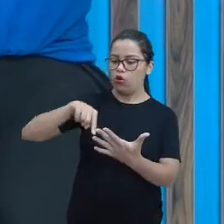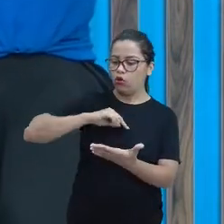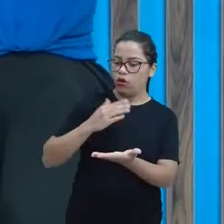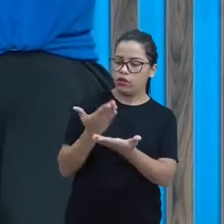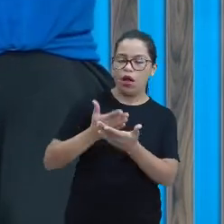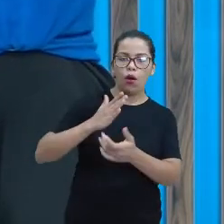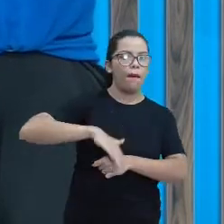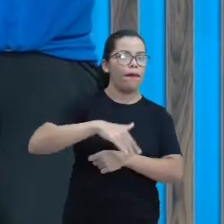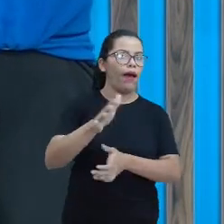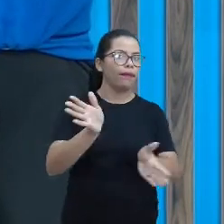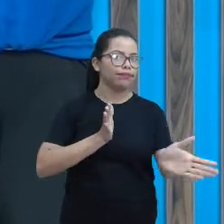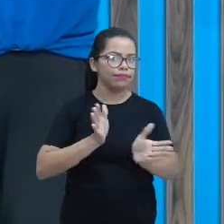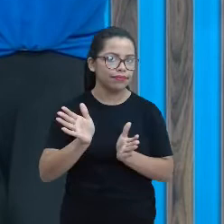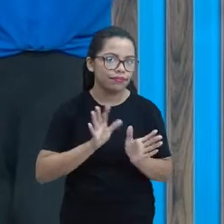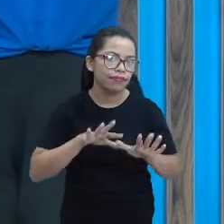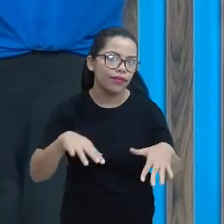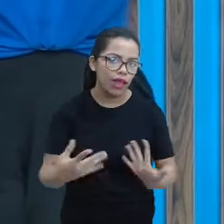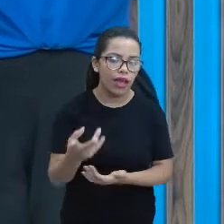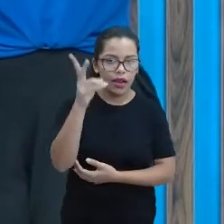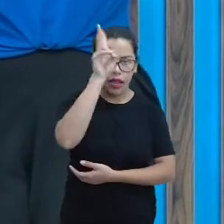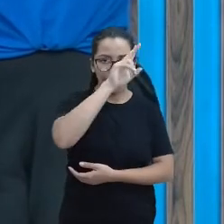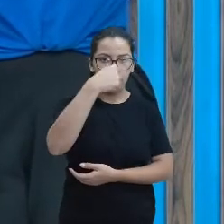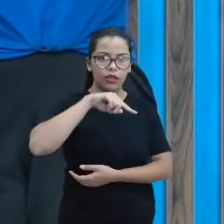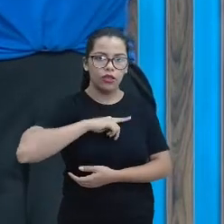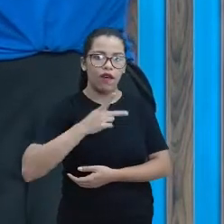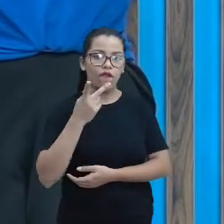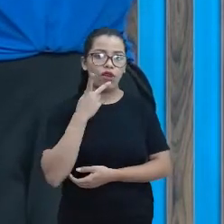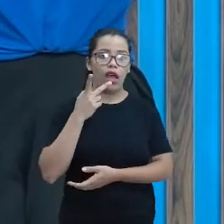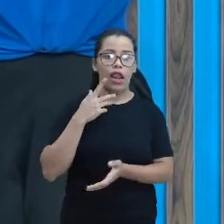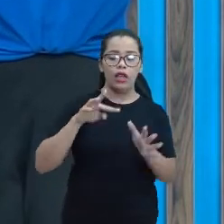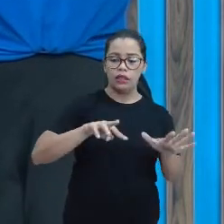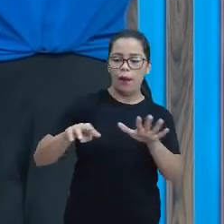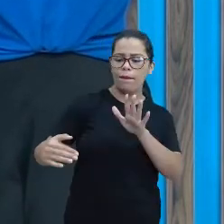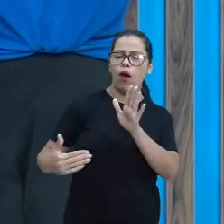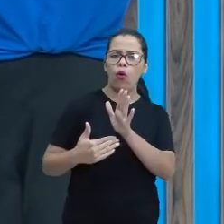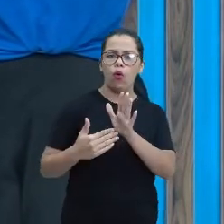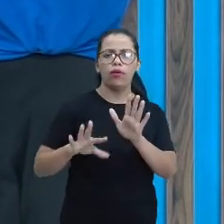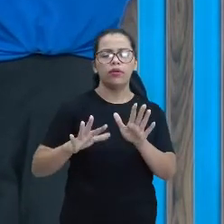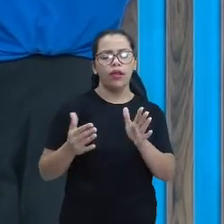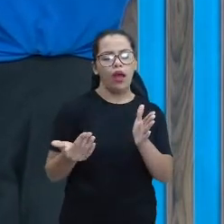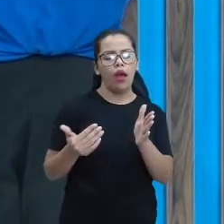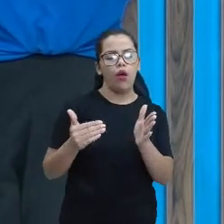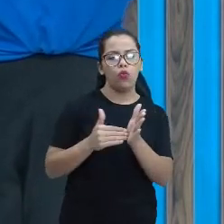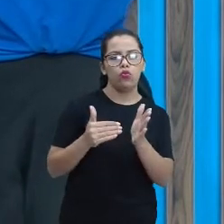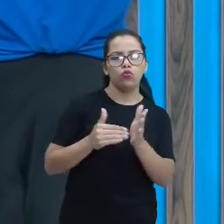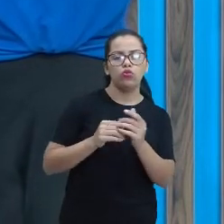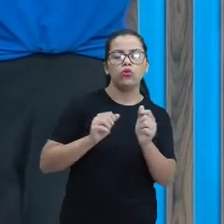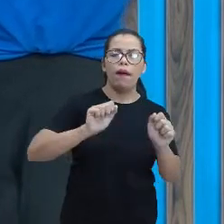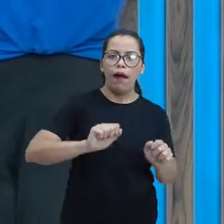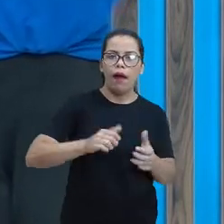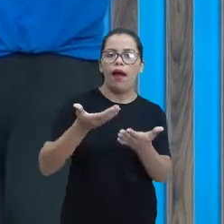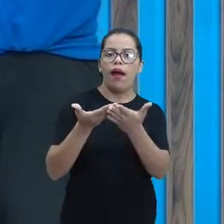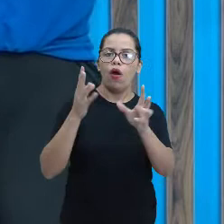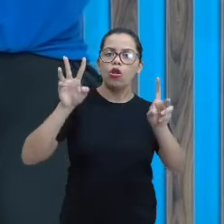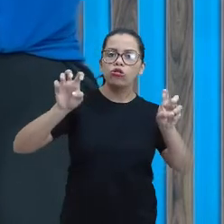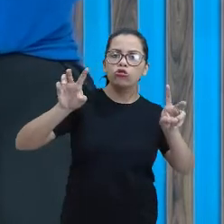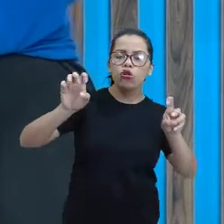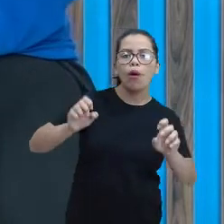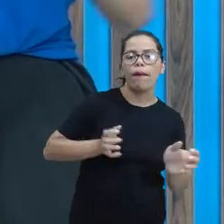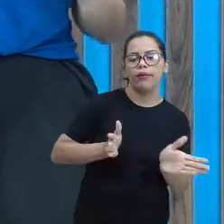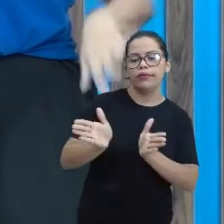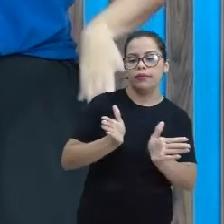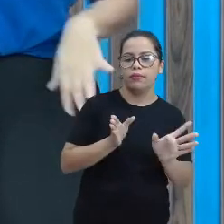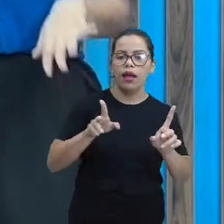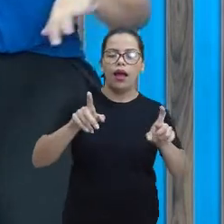mais acessível. Lembram que a gente estava falando nas últimas semanas, nas últimas aulas, sobre acessibilidade, sobre estereótipos?